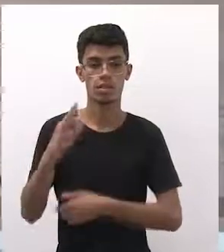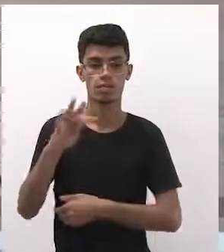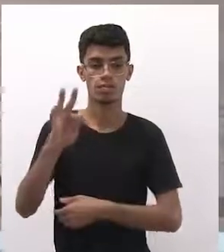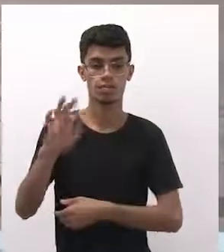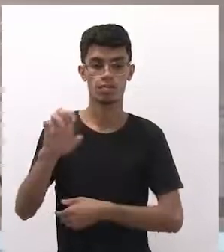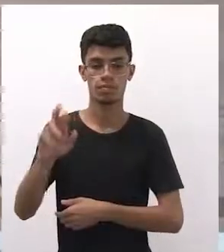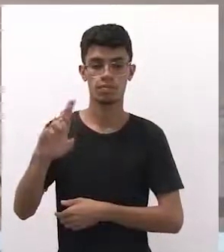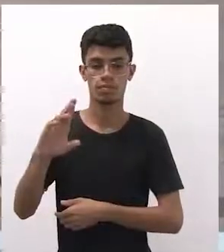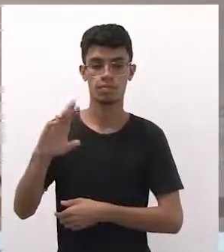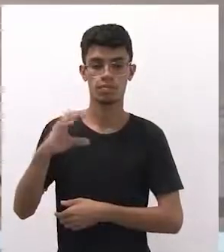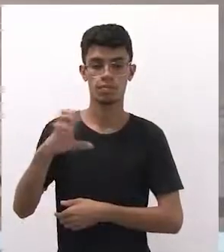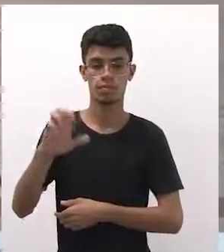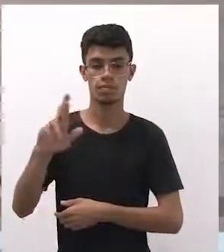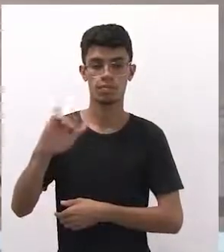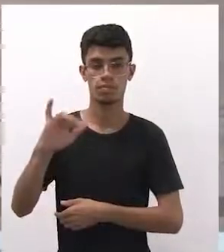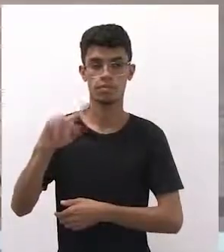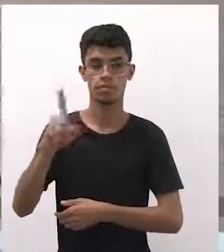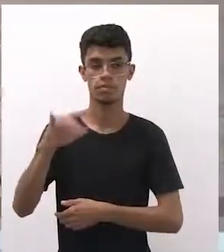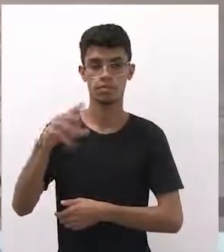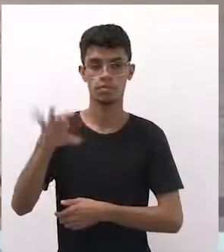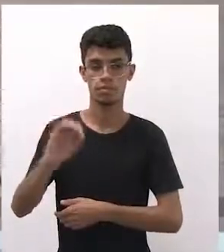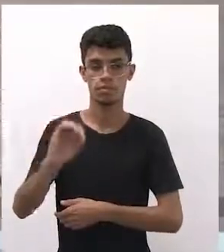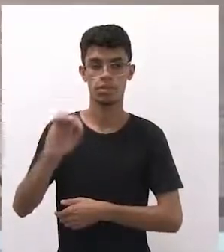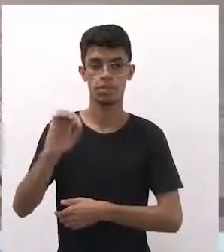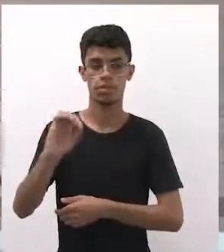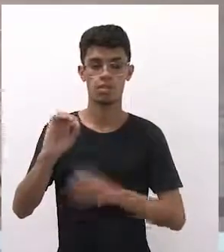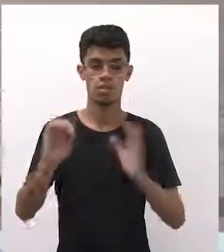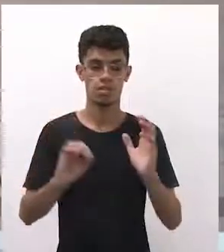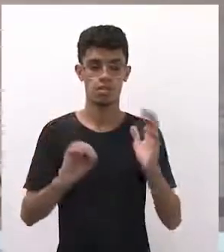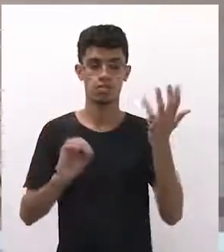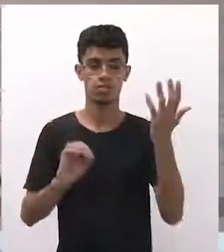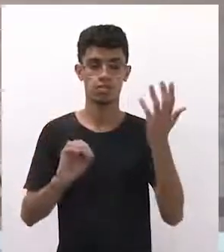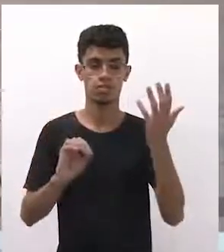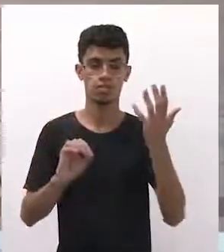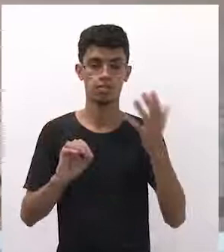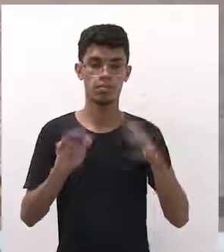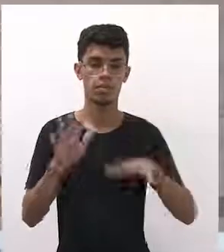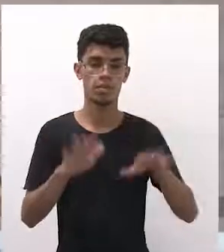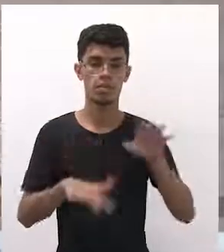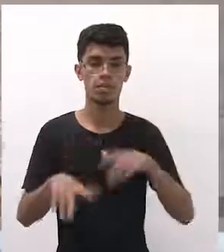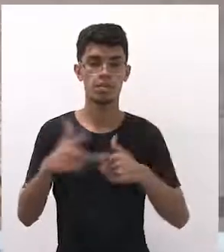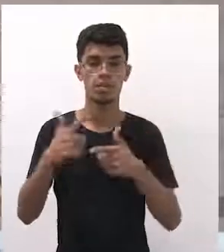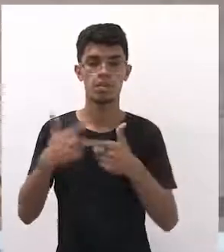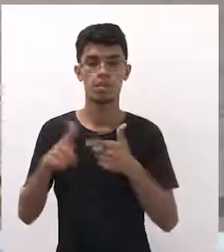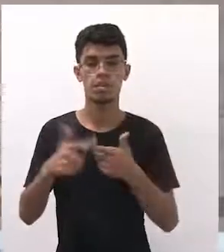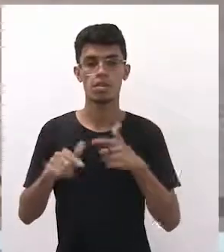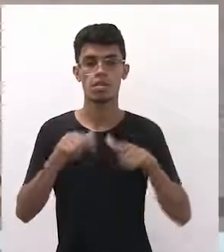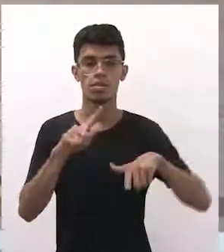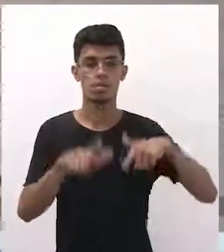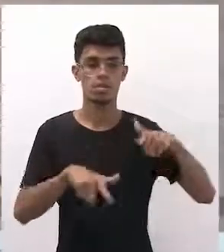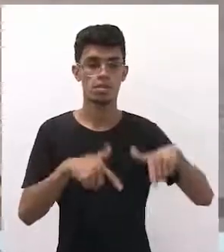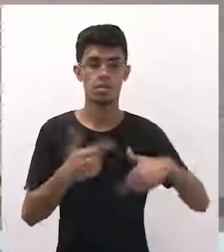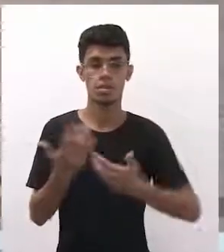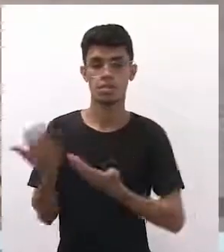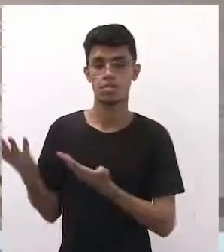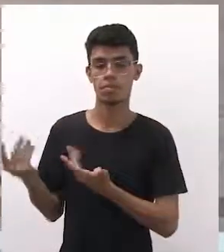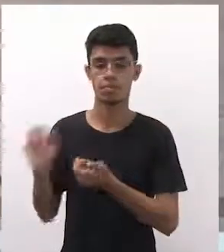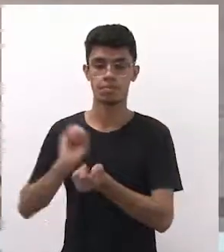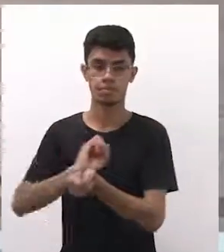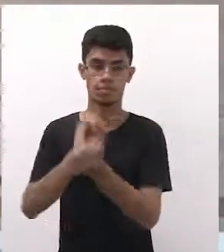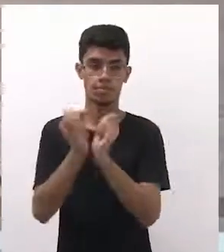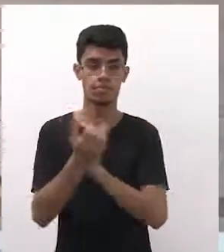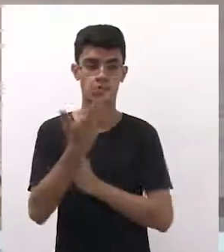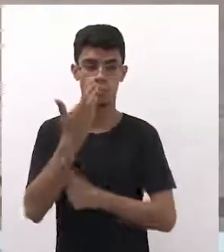e quarteirização, porque é o que acontece, muitas vezes tem também o problema de trabalho em condições análogas à de escravidão dessas